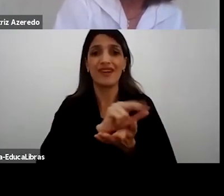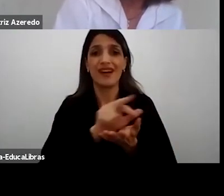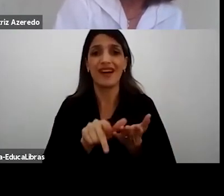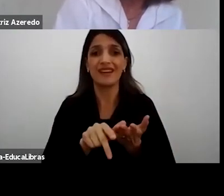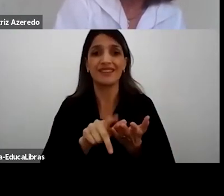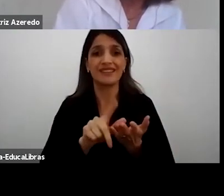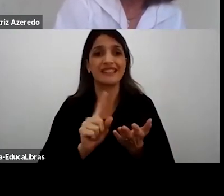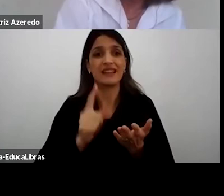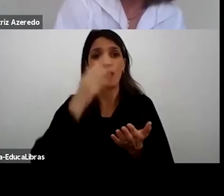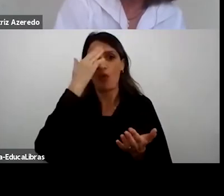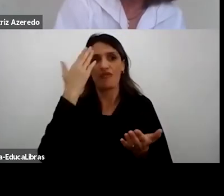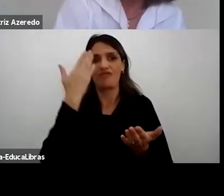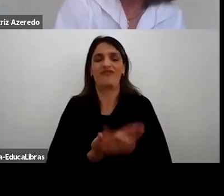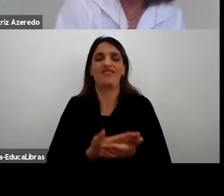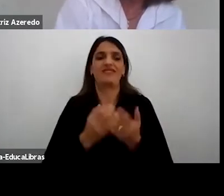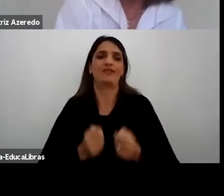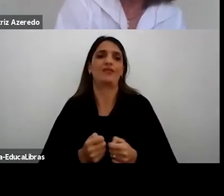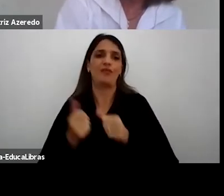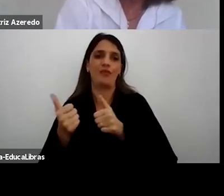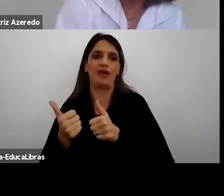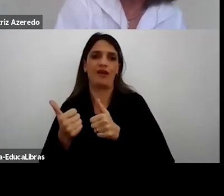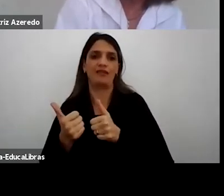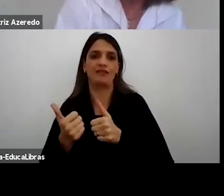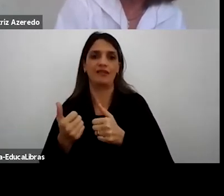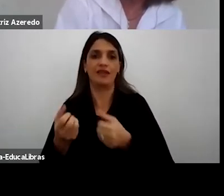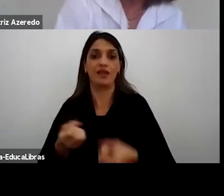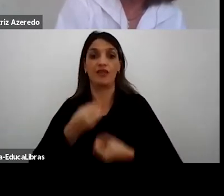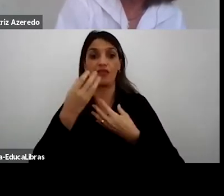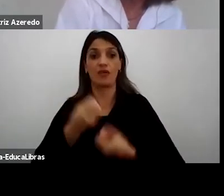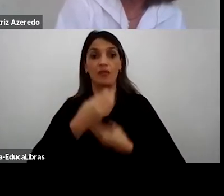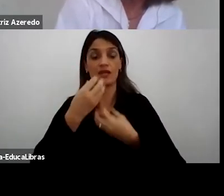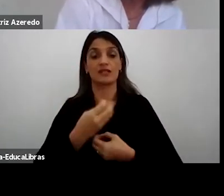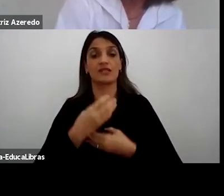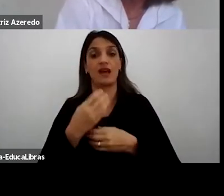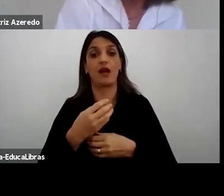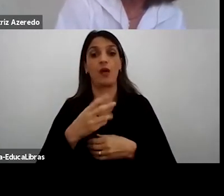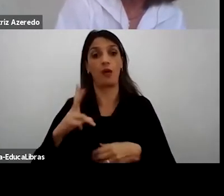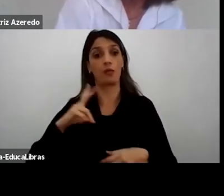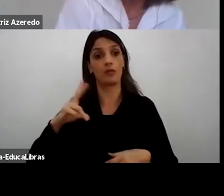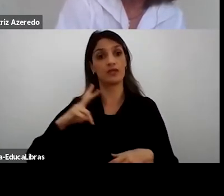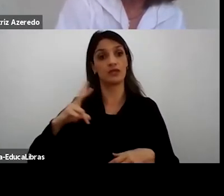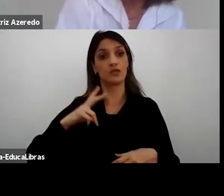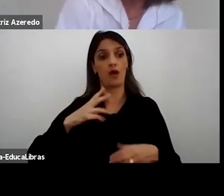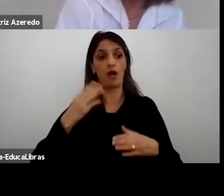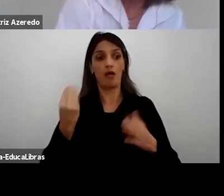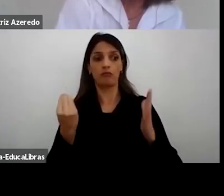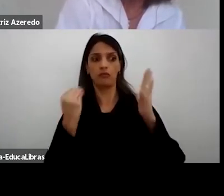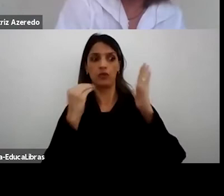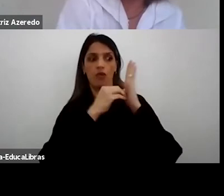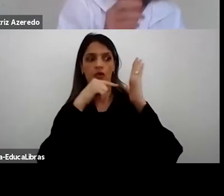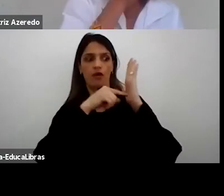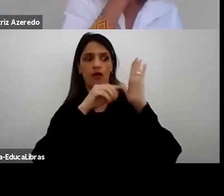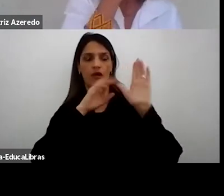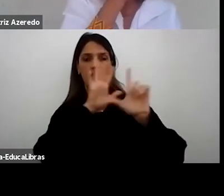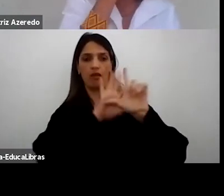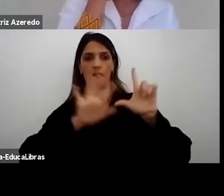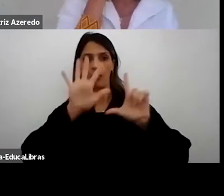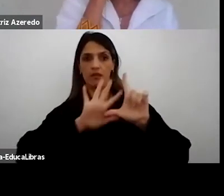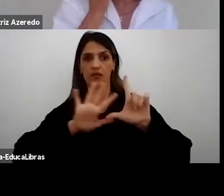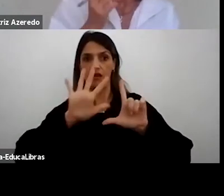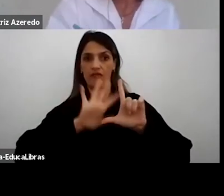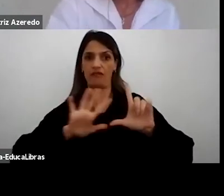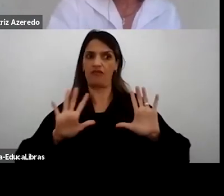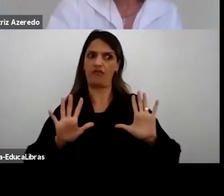de doar, de colocar seus dados dentro de uma plataforma, e a maioria da população que não tem